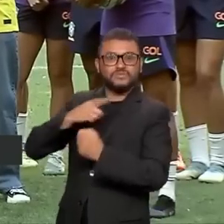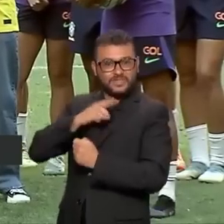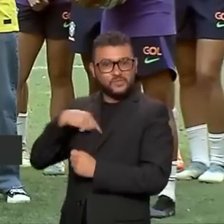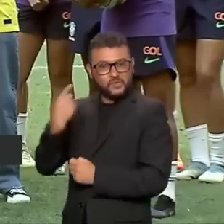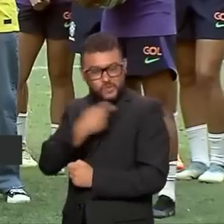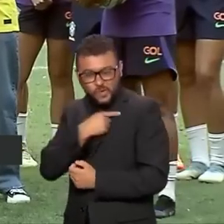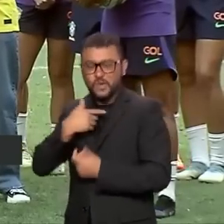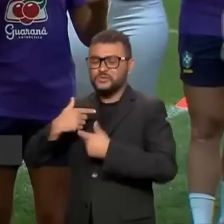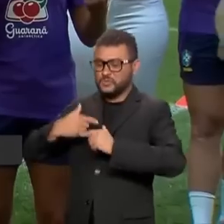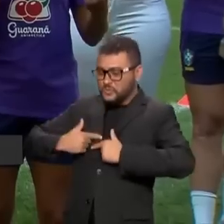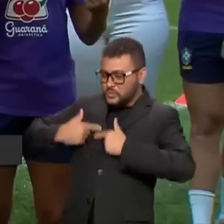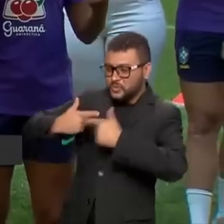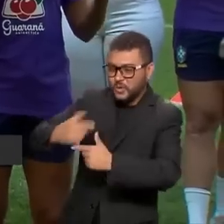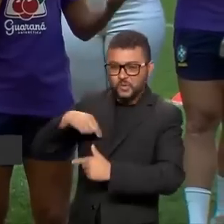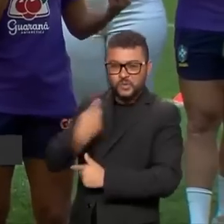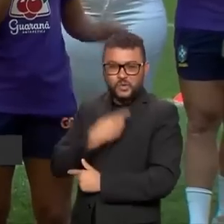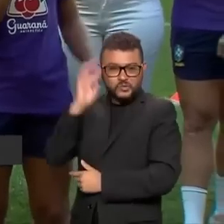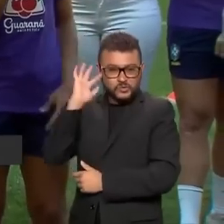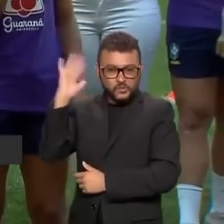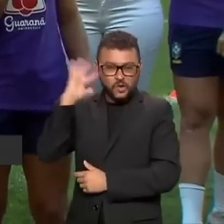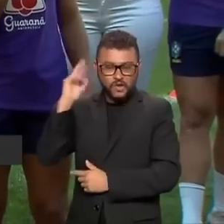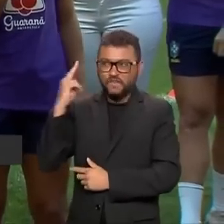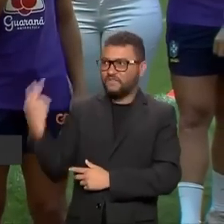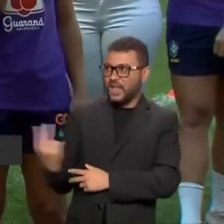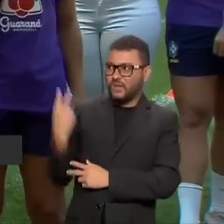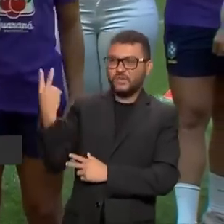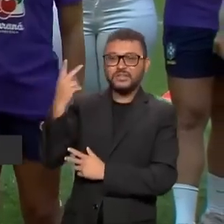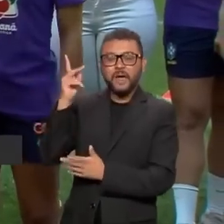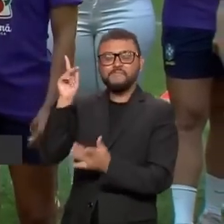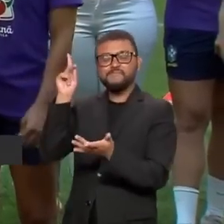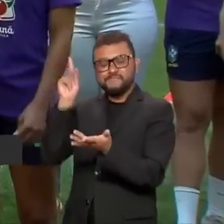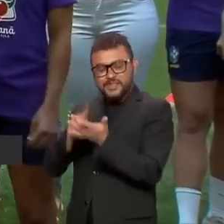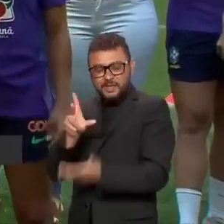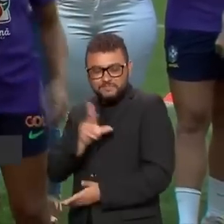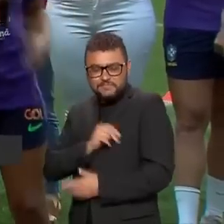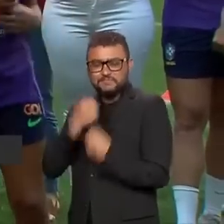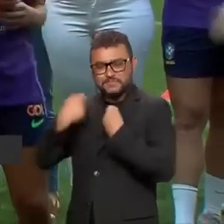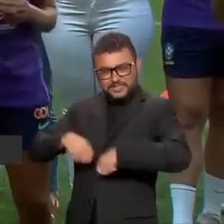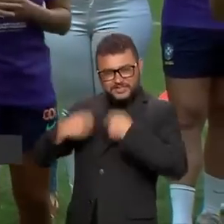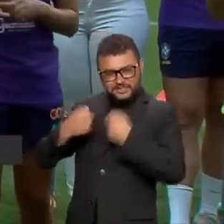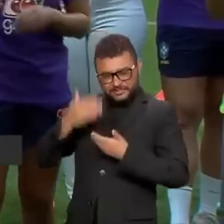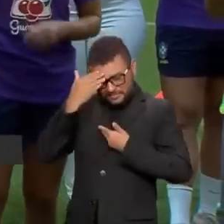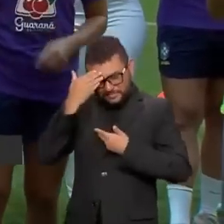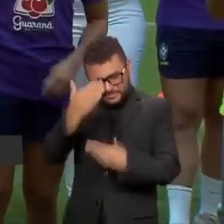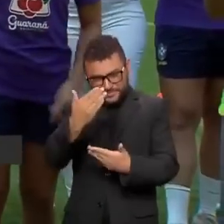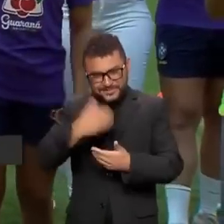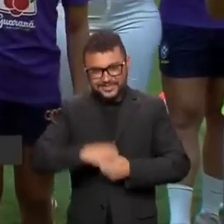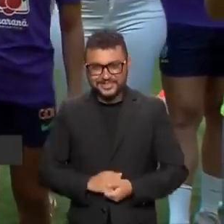aí o sonho de ser valorizadas como merecem. Obrigada.